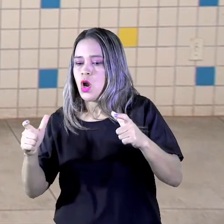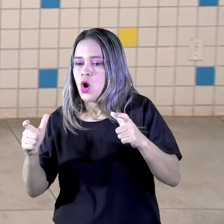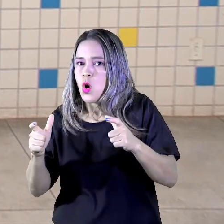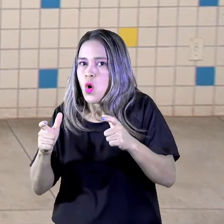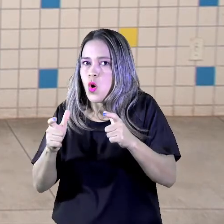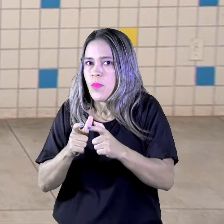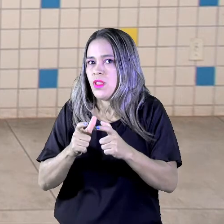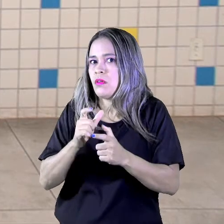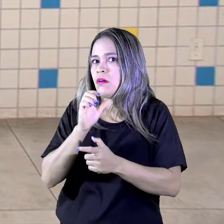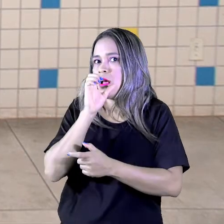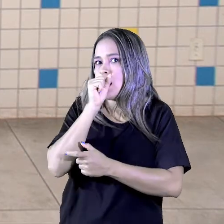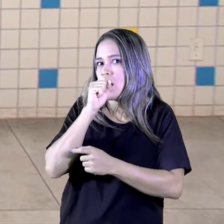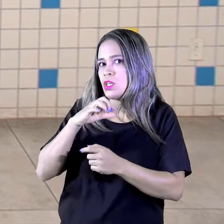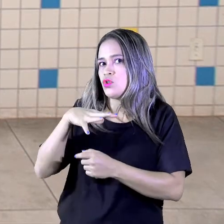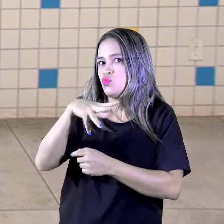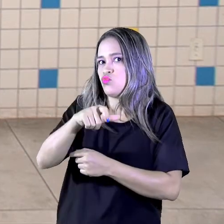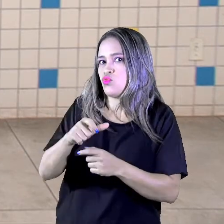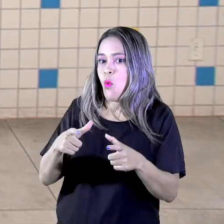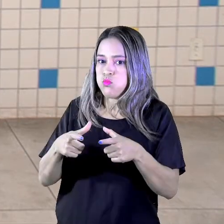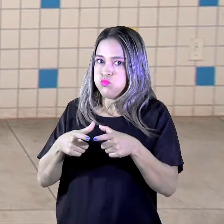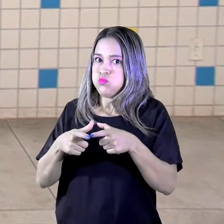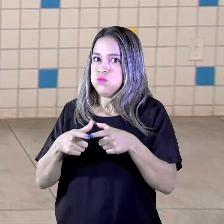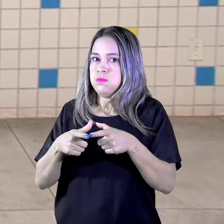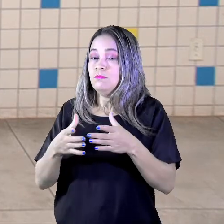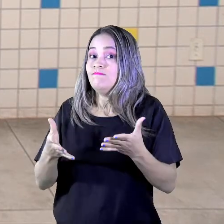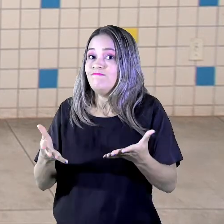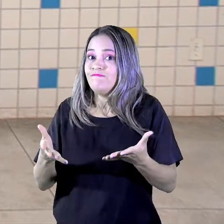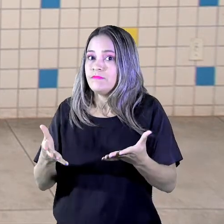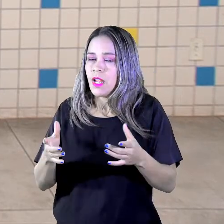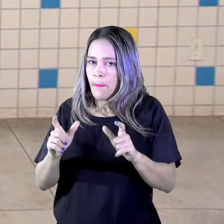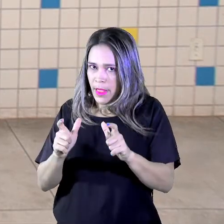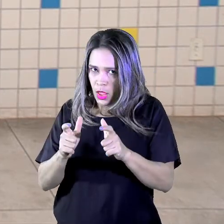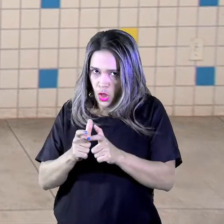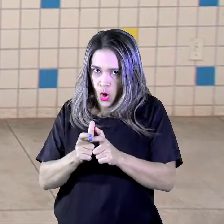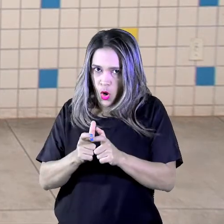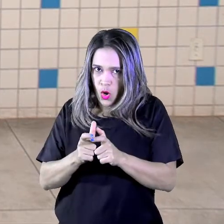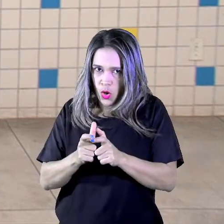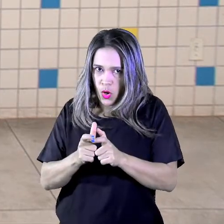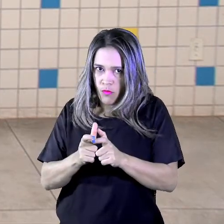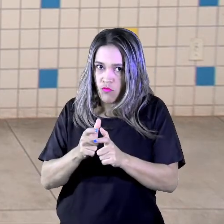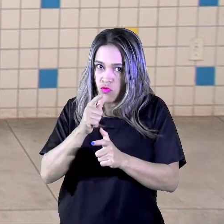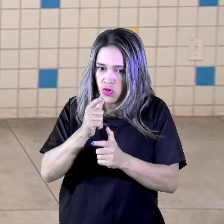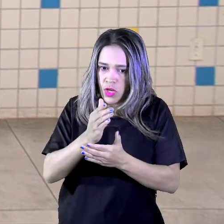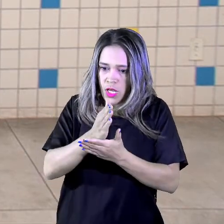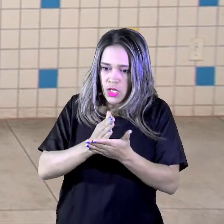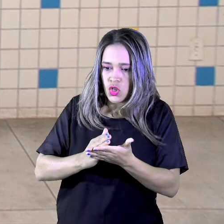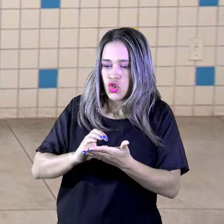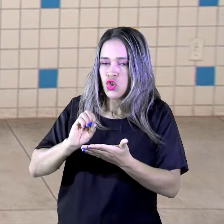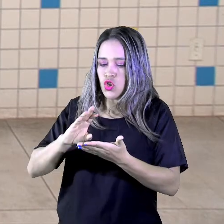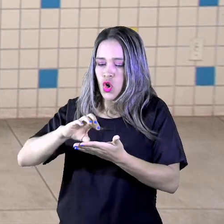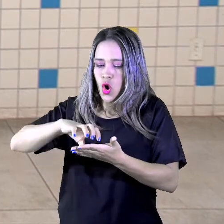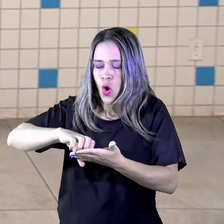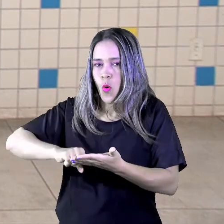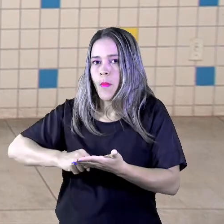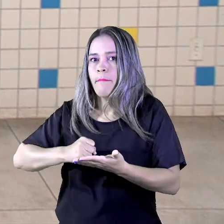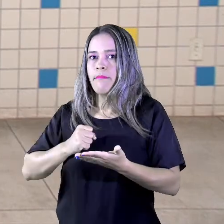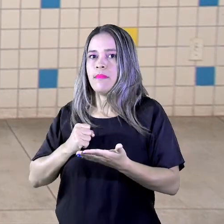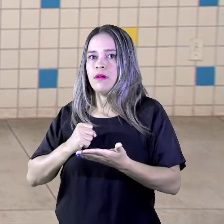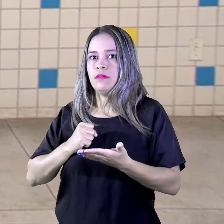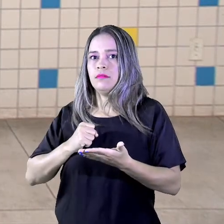menor que a laranja toda? Não é menor? Você ficou com uma parte só da laranja. Então,